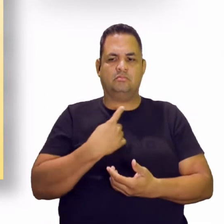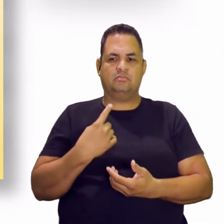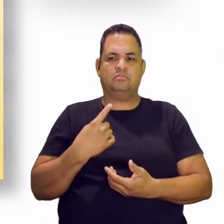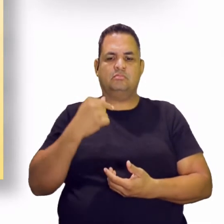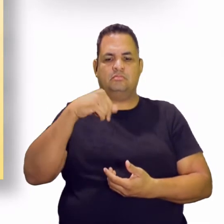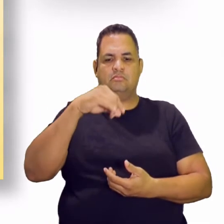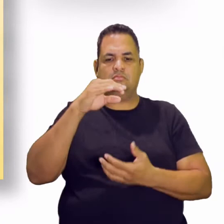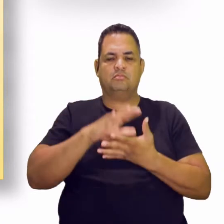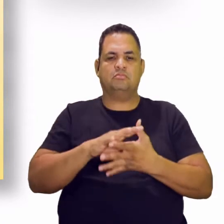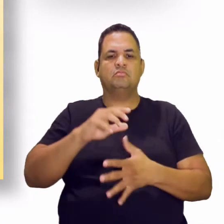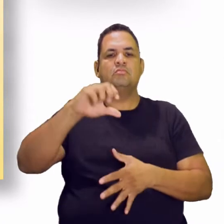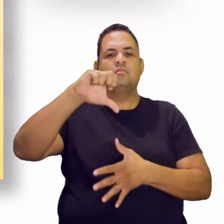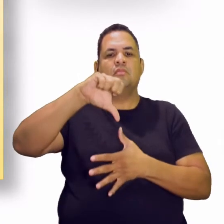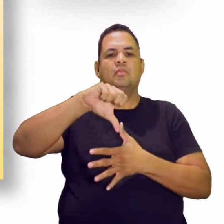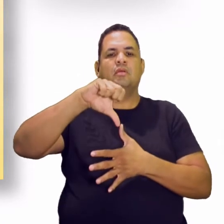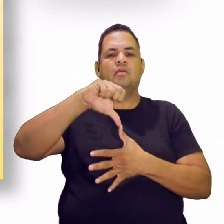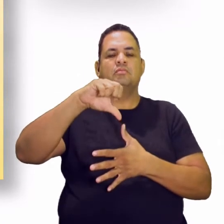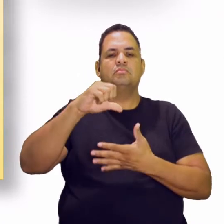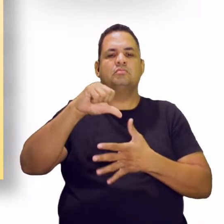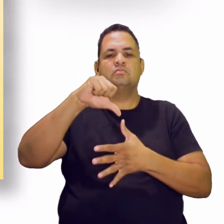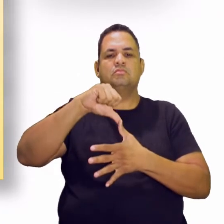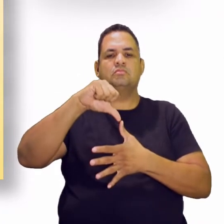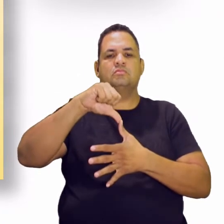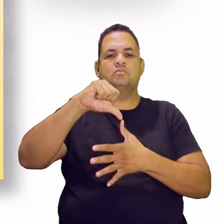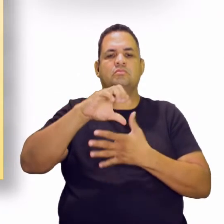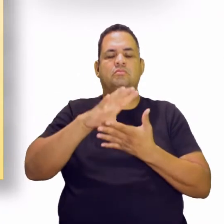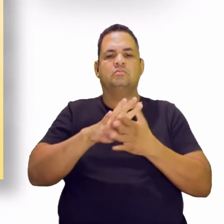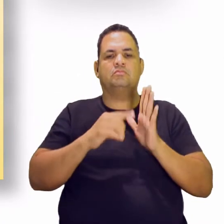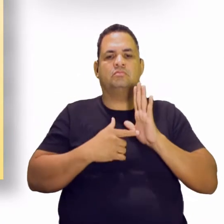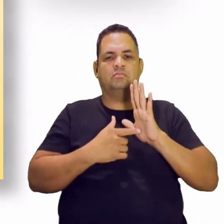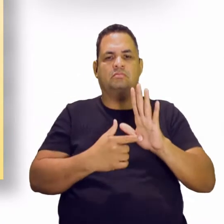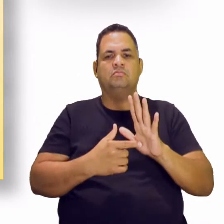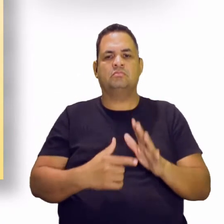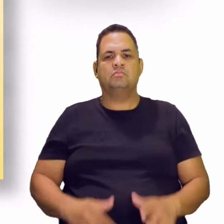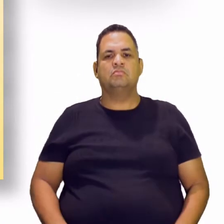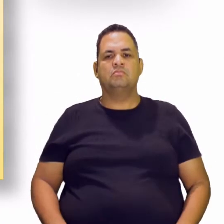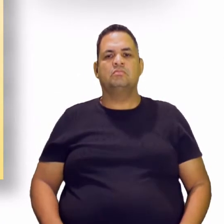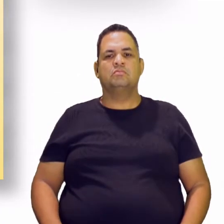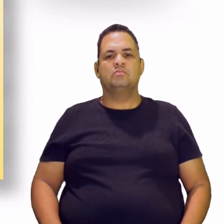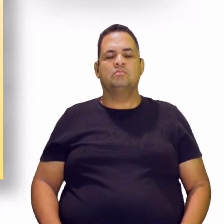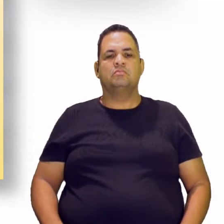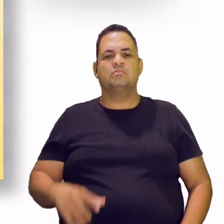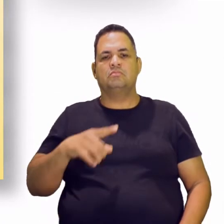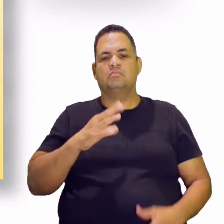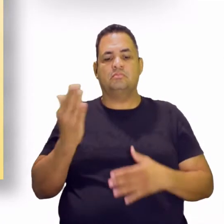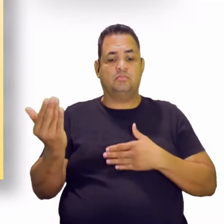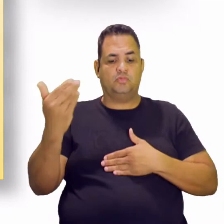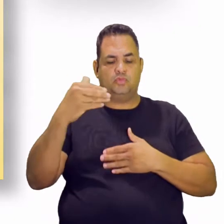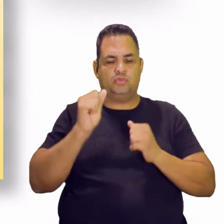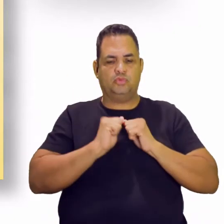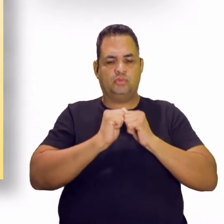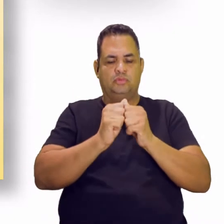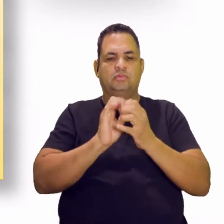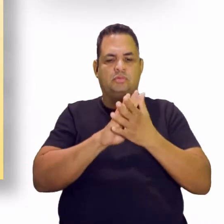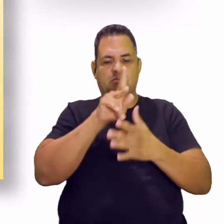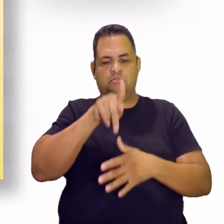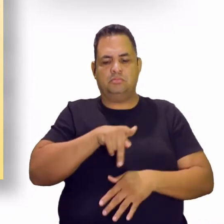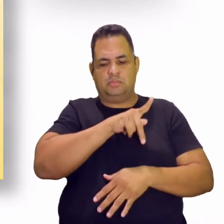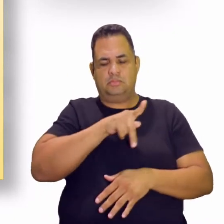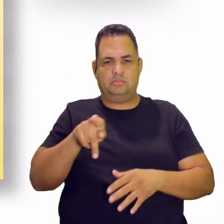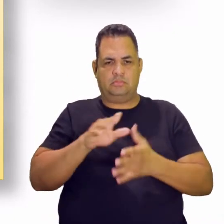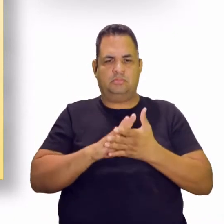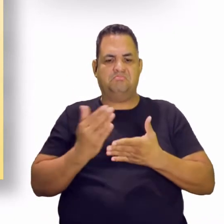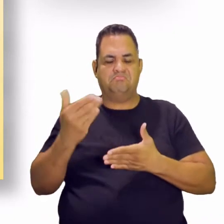continente aqui da América do Sul, trouxeram, né, muitos jesuítas, muitos padres, né, para explorar